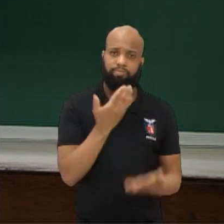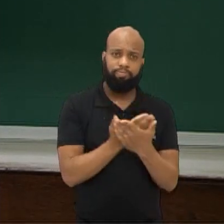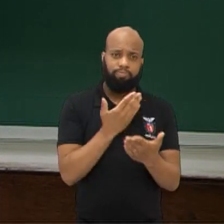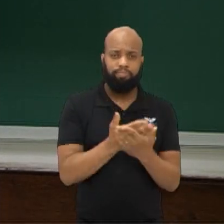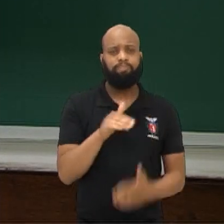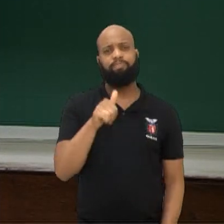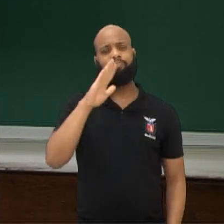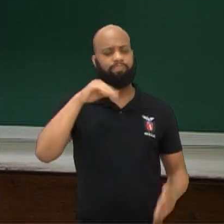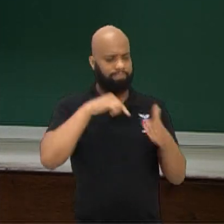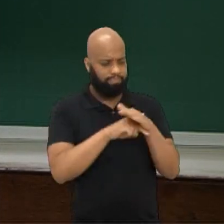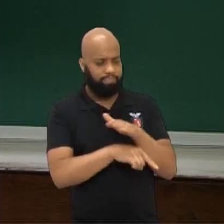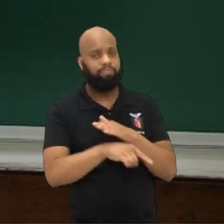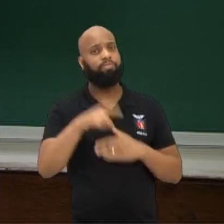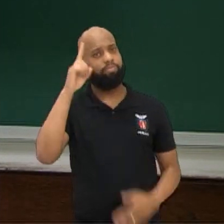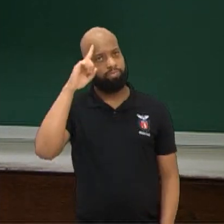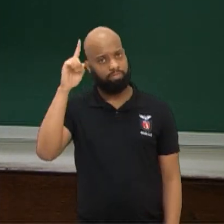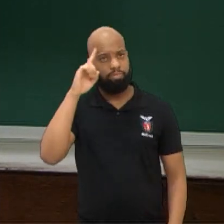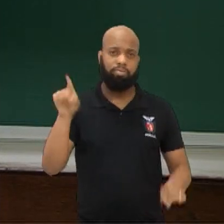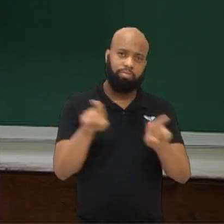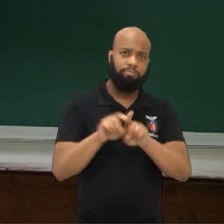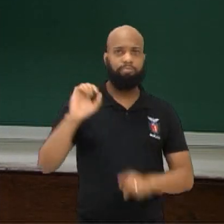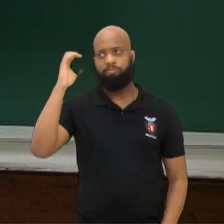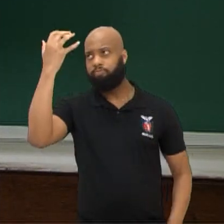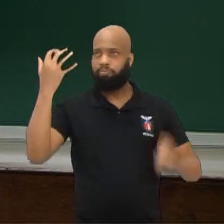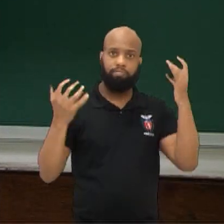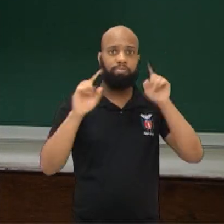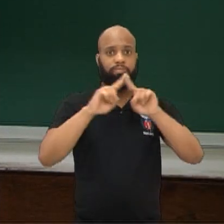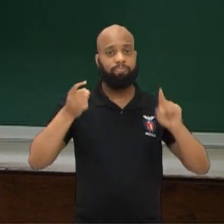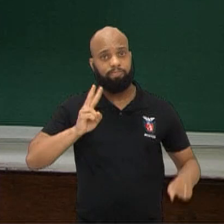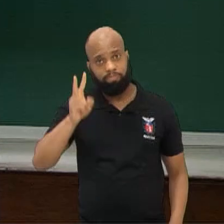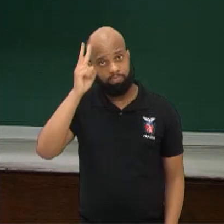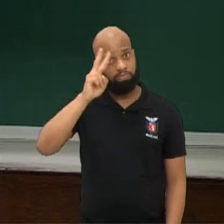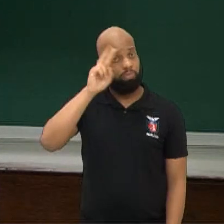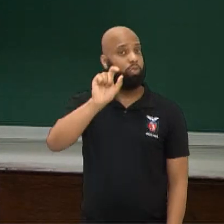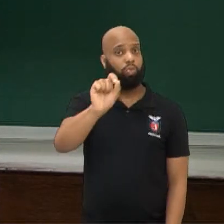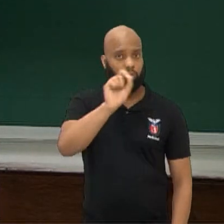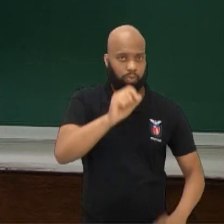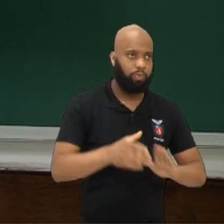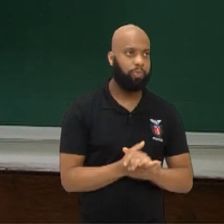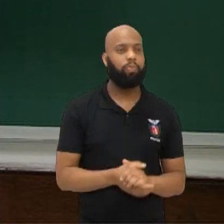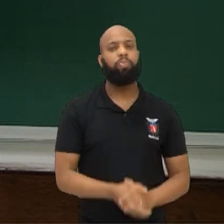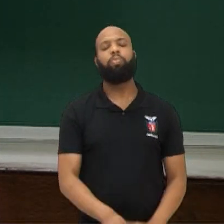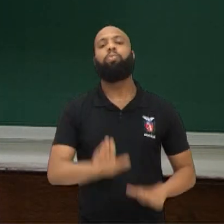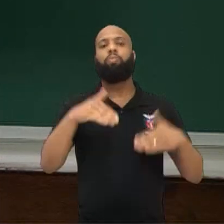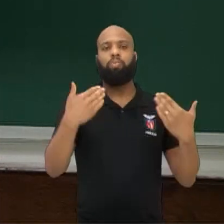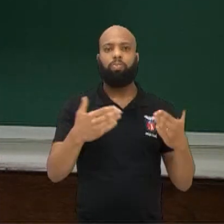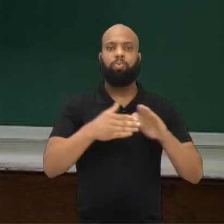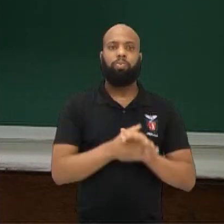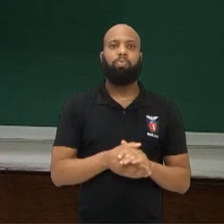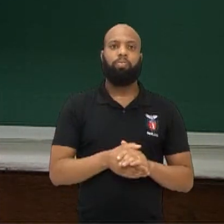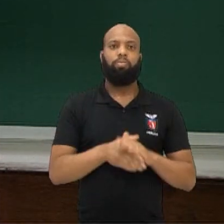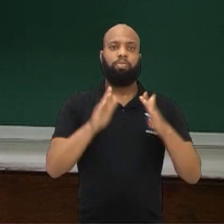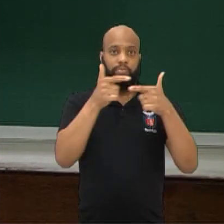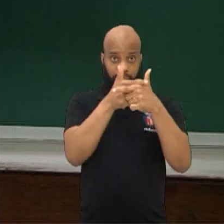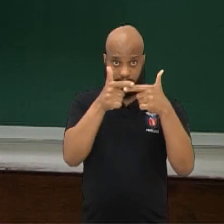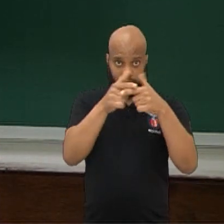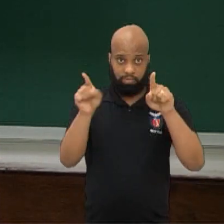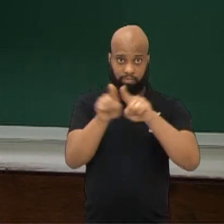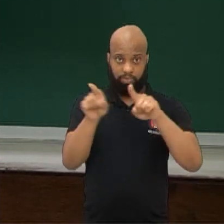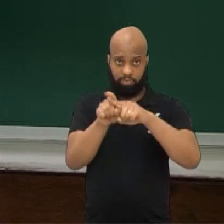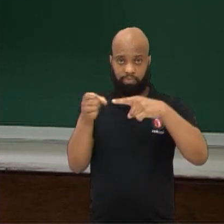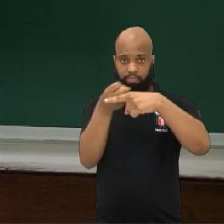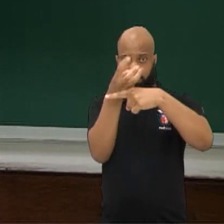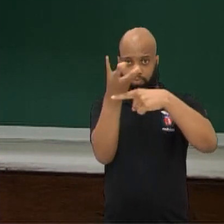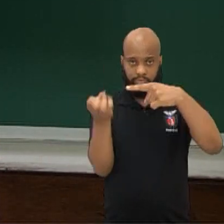pode ter no nosso dia a dia, mas sempre lembrando o quê? Que a razão e a